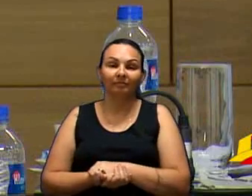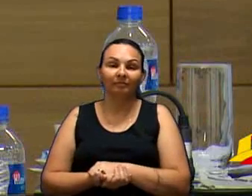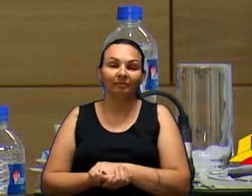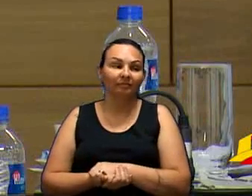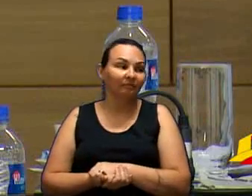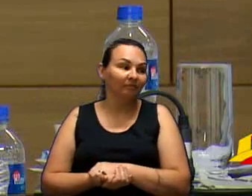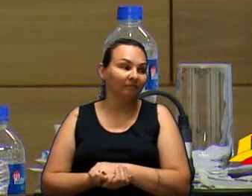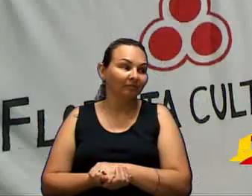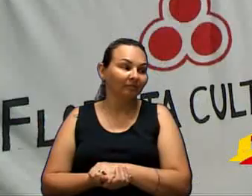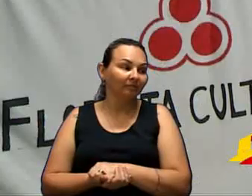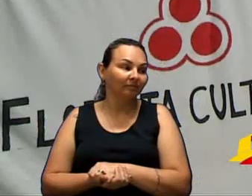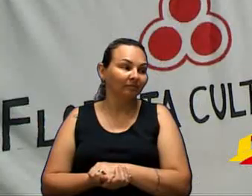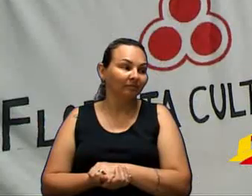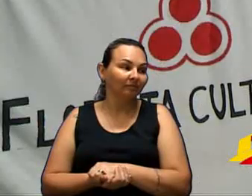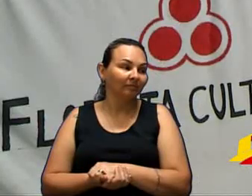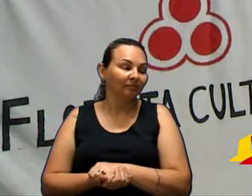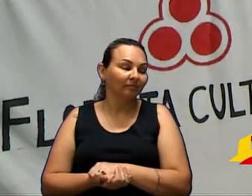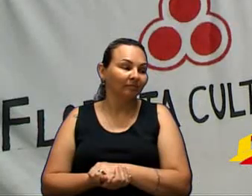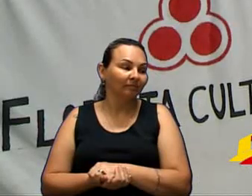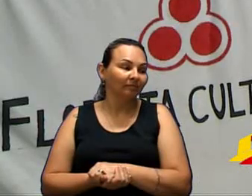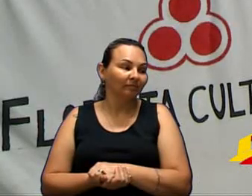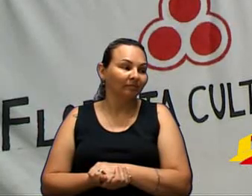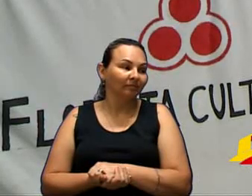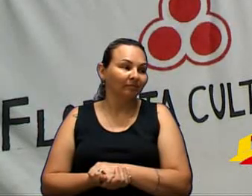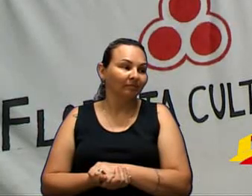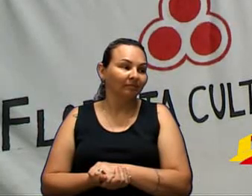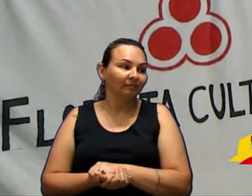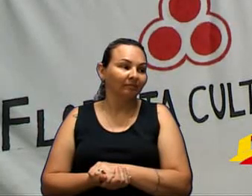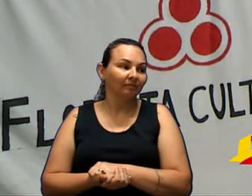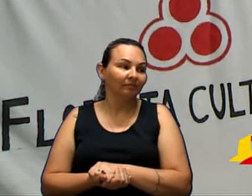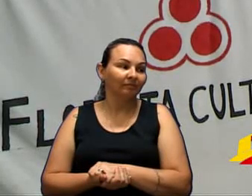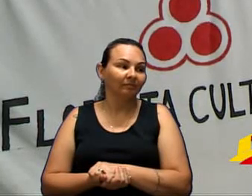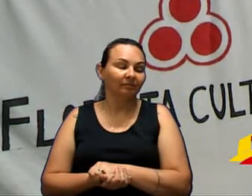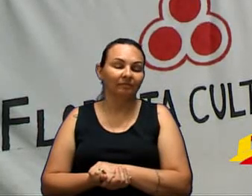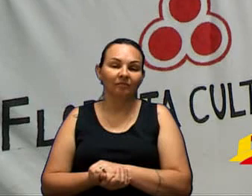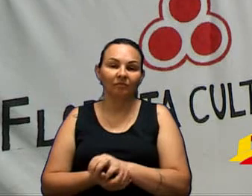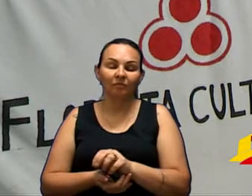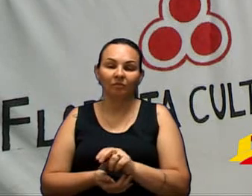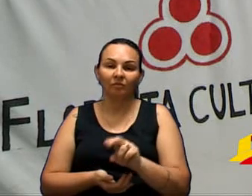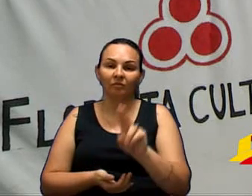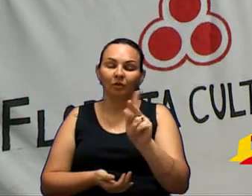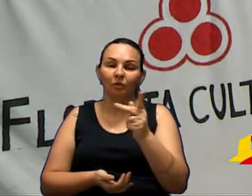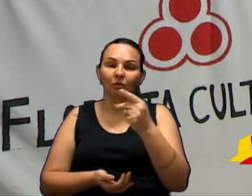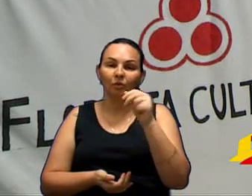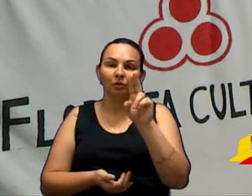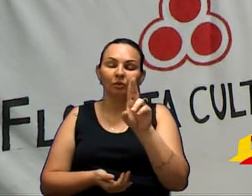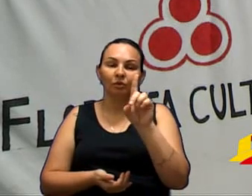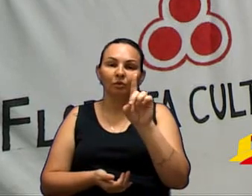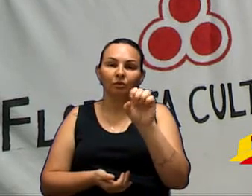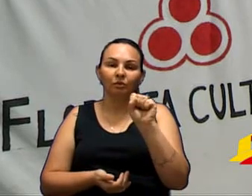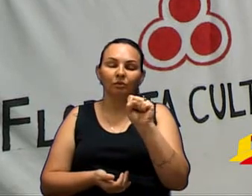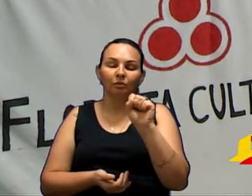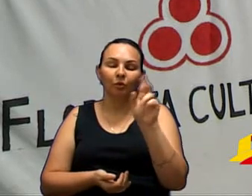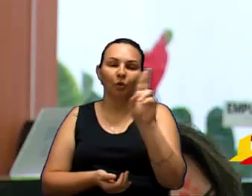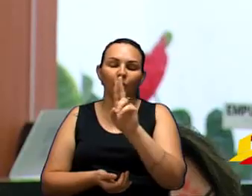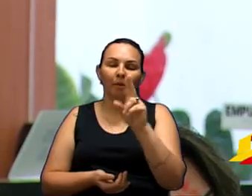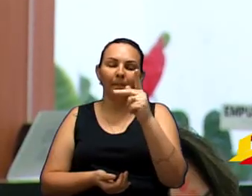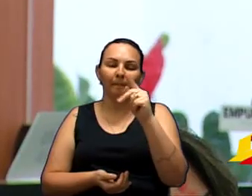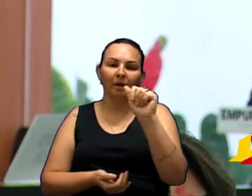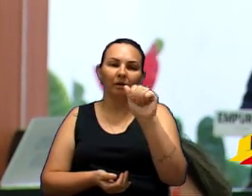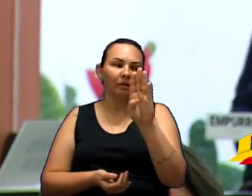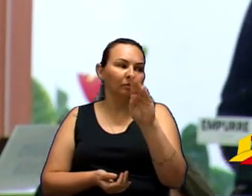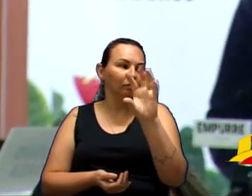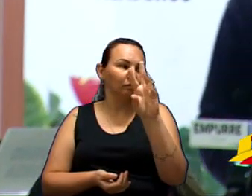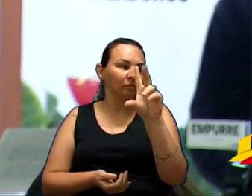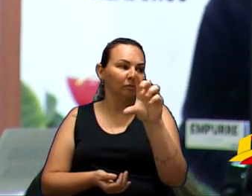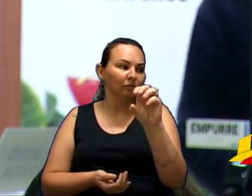você está em um microfone hodgson pois não com seu nome seu nome é pablo eu sou